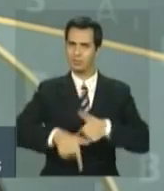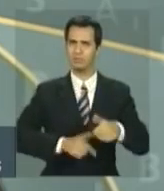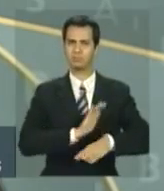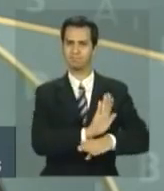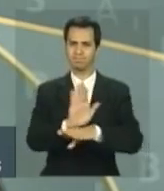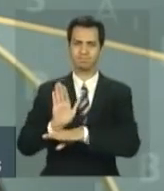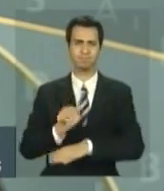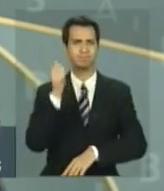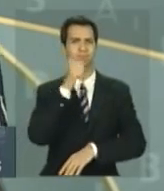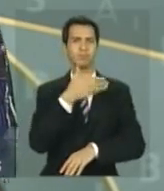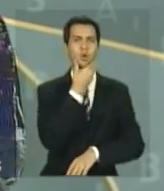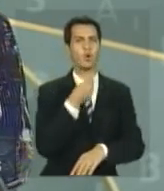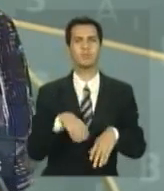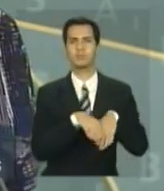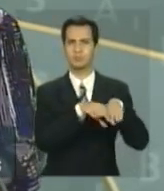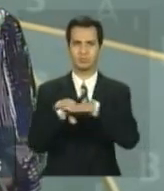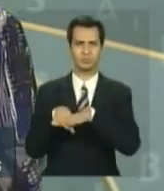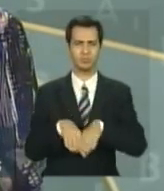homens.